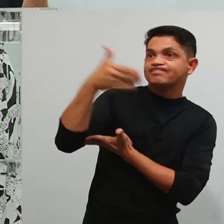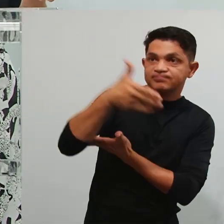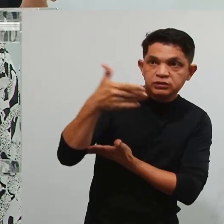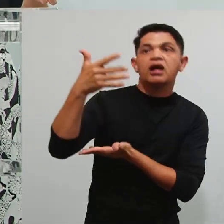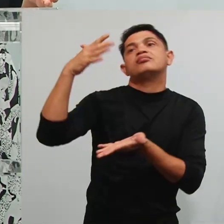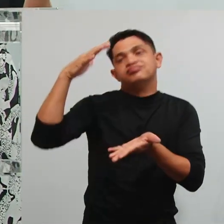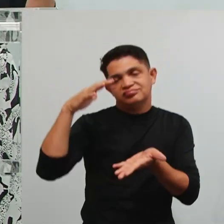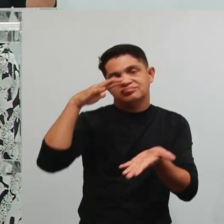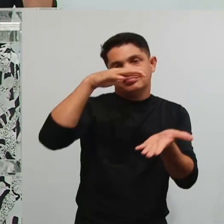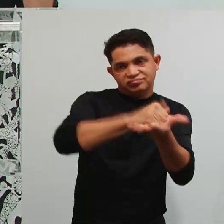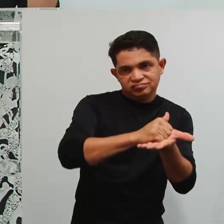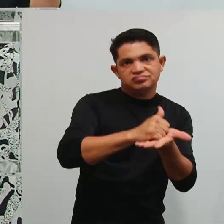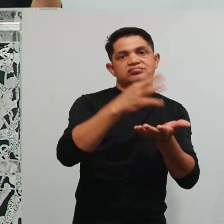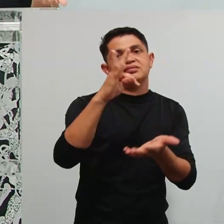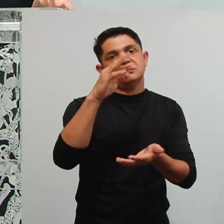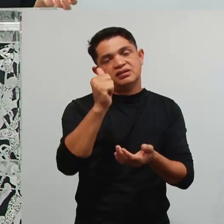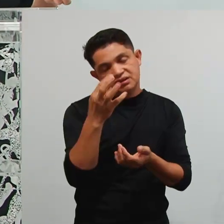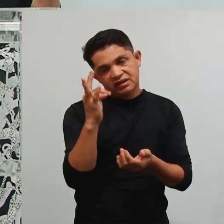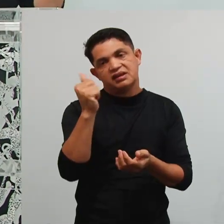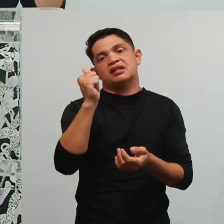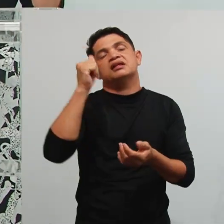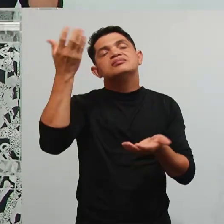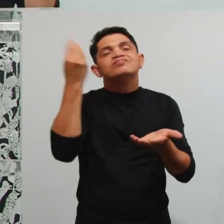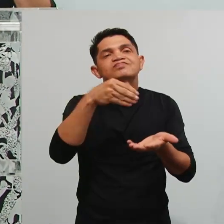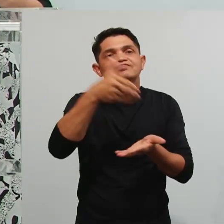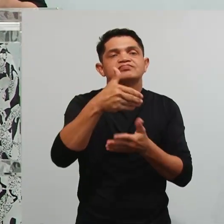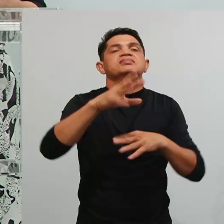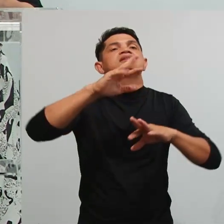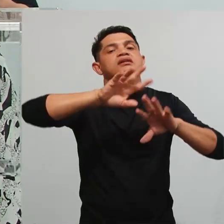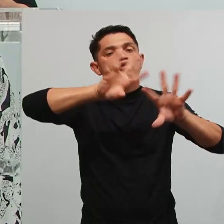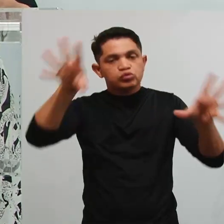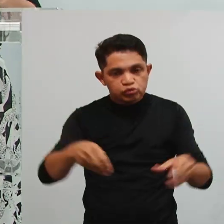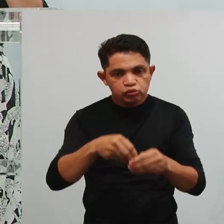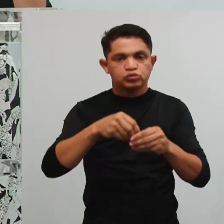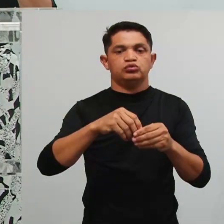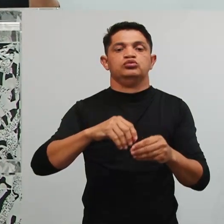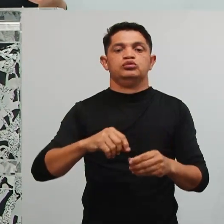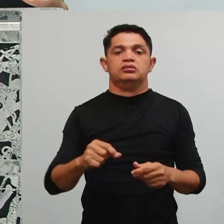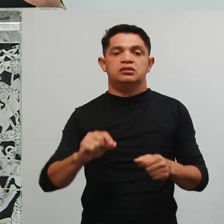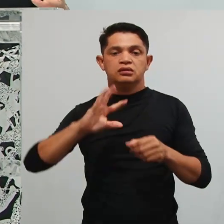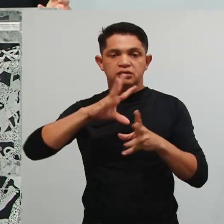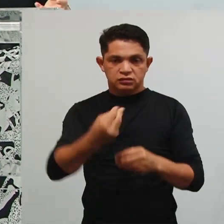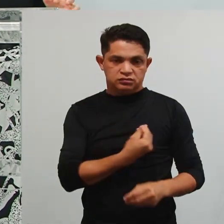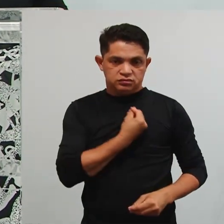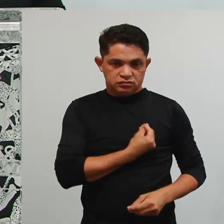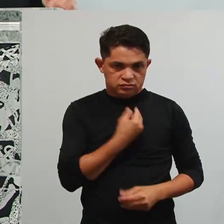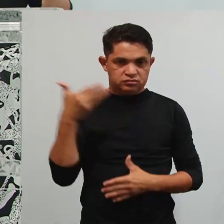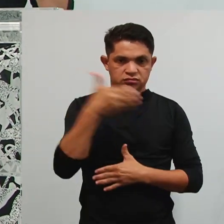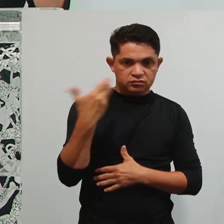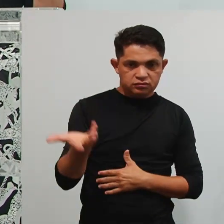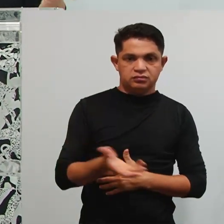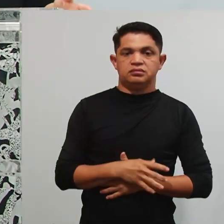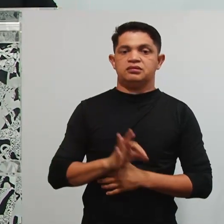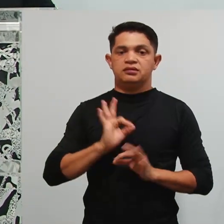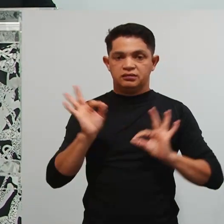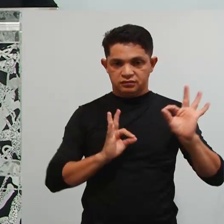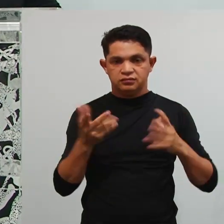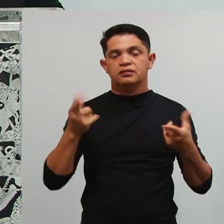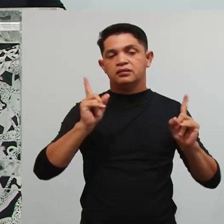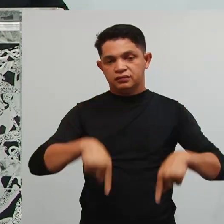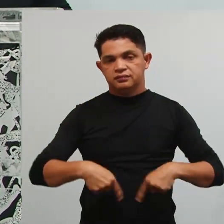registro dos presentes e ausentes para validar, no caso, o resultado daquela votação ou daquela